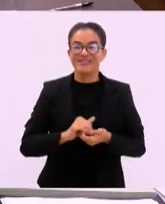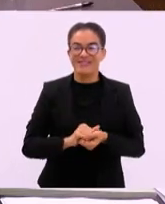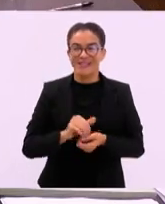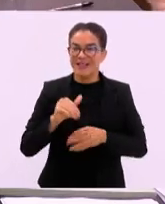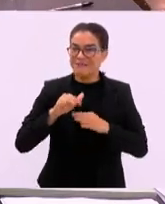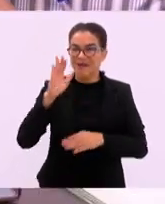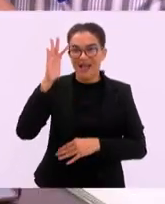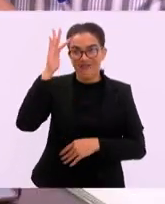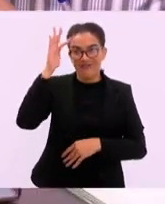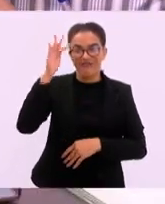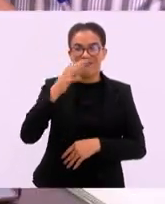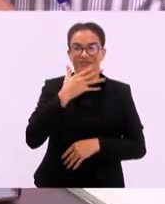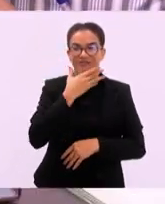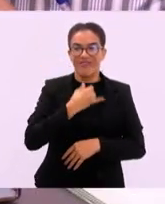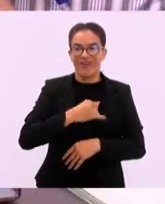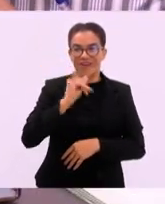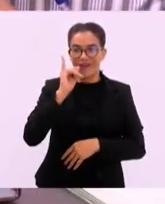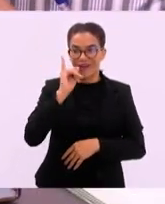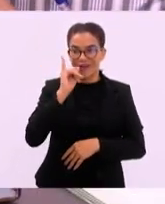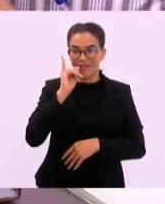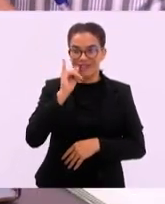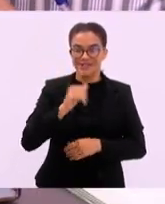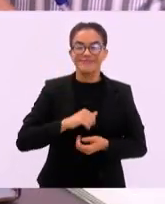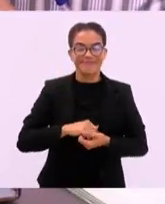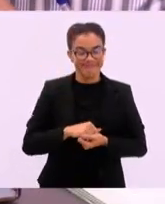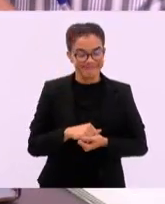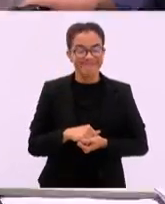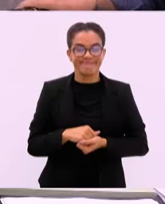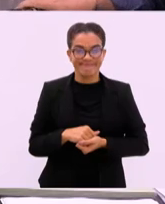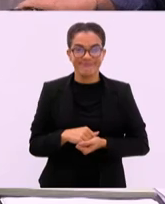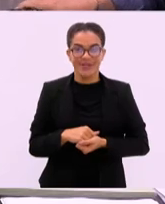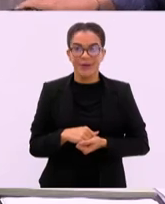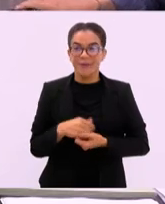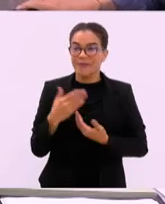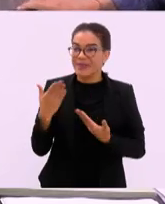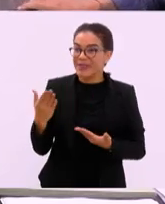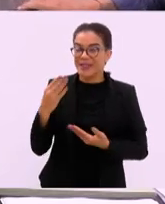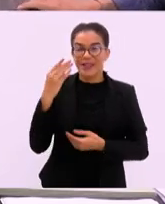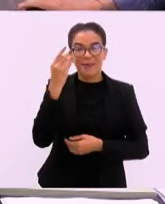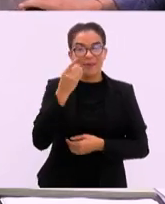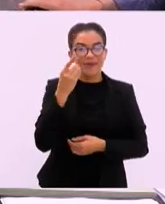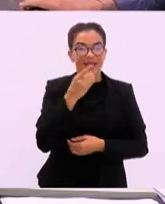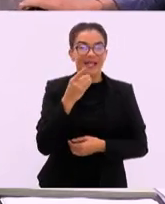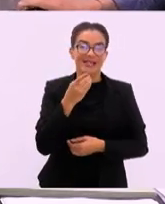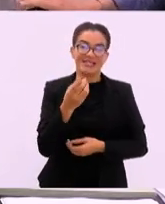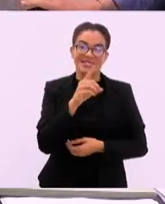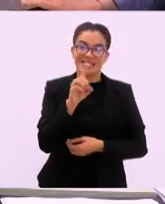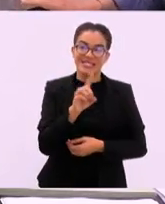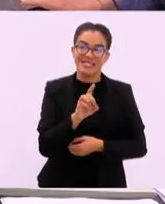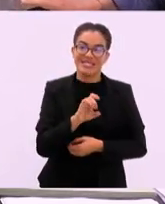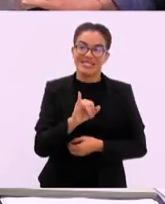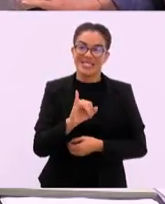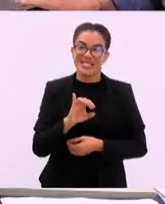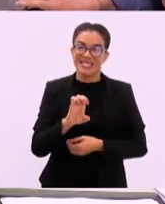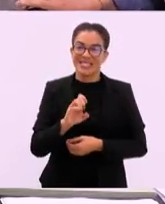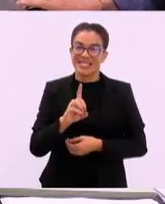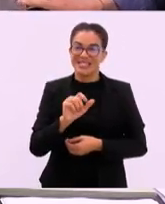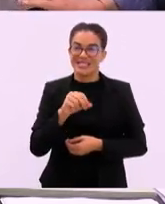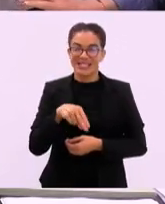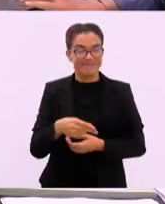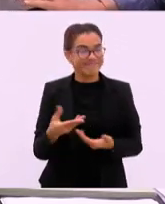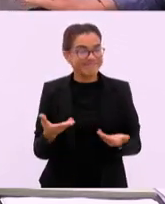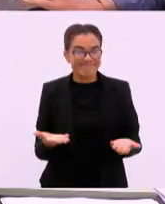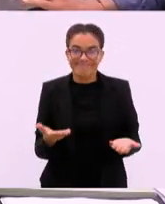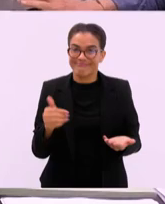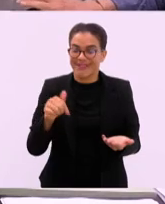ficando freudiana, presidente. A gente tem que abrir o olho. E a deputada Zeidan quer impedir as técnicas freudianas de serem aplicadas, inclusive aqui